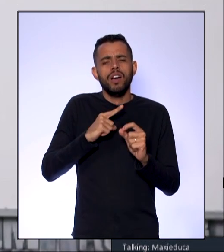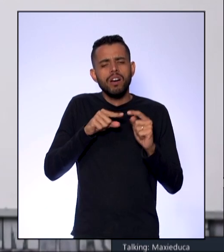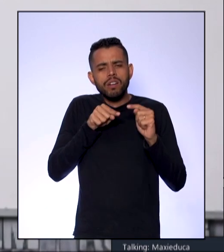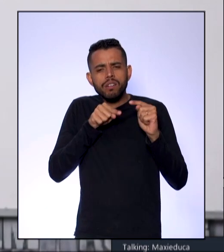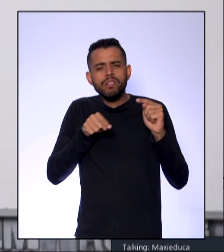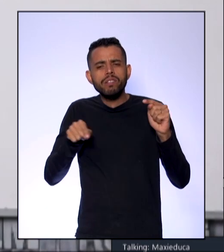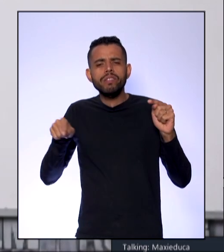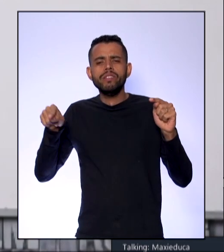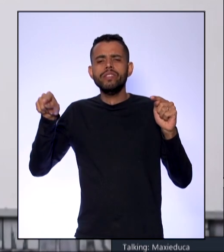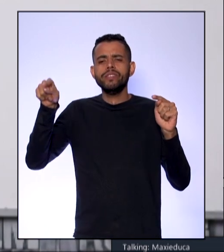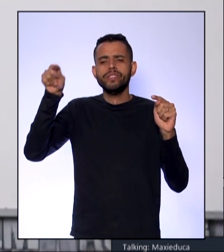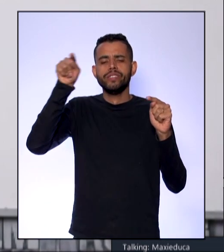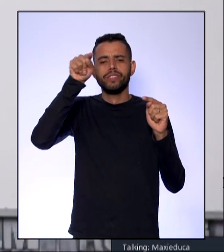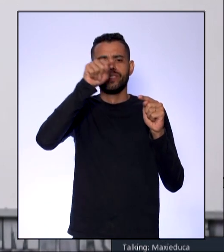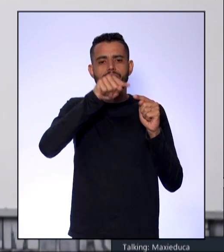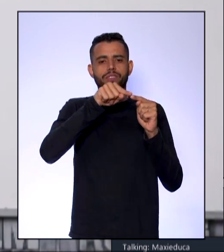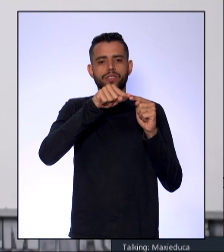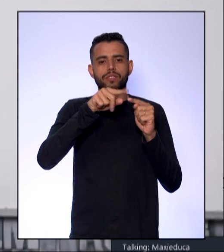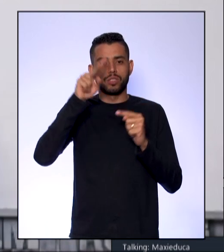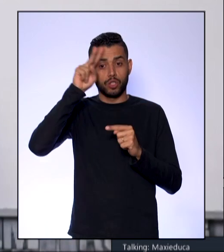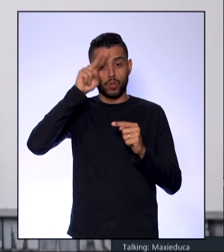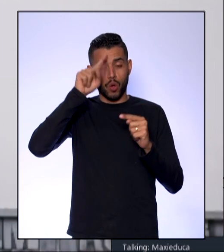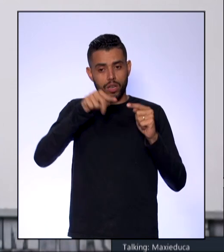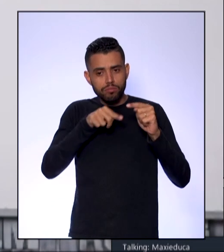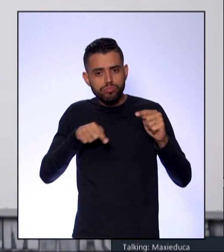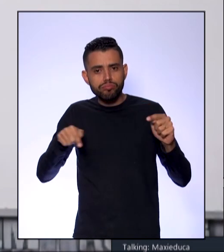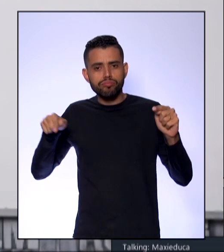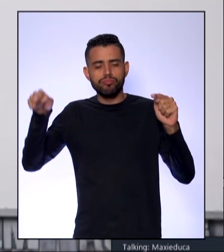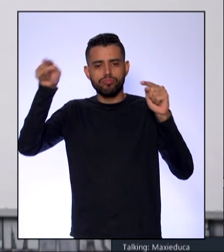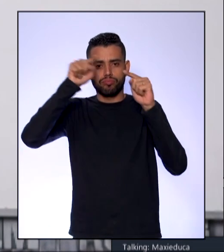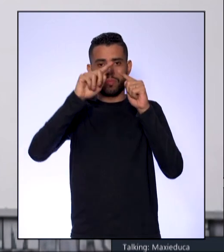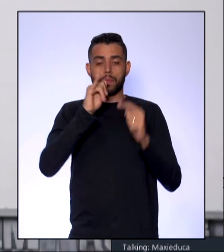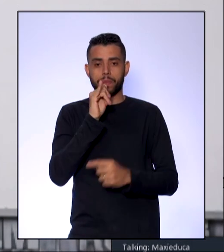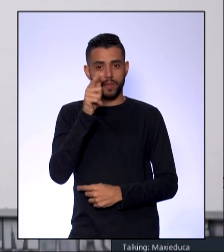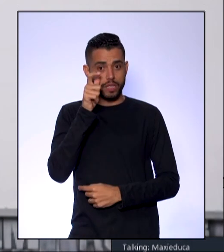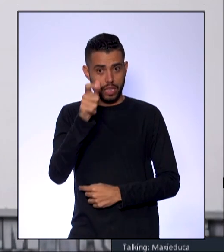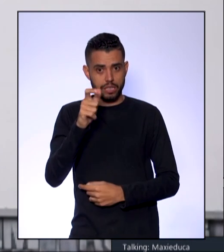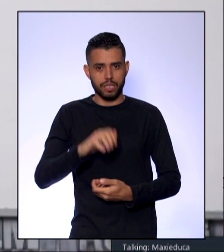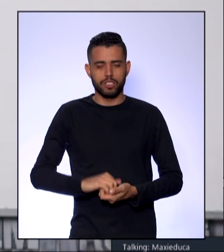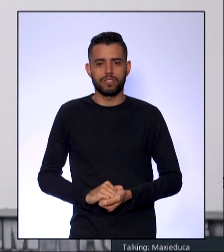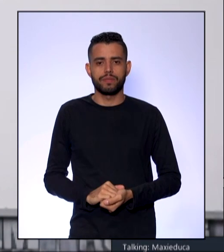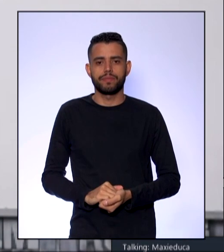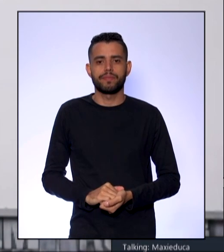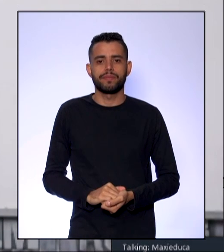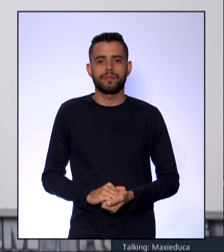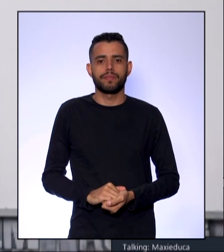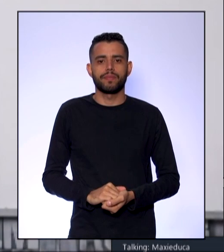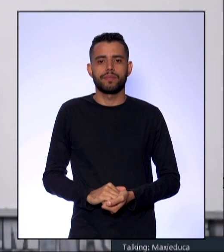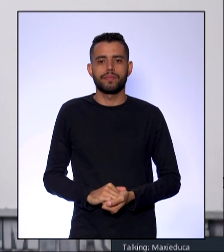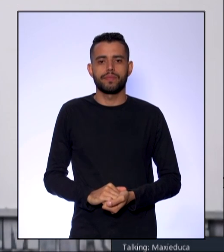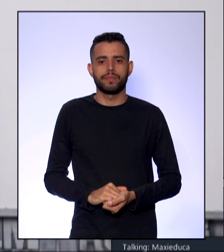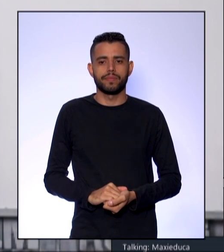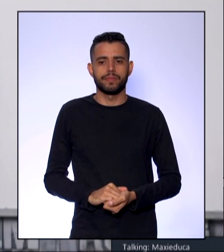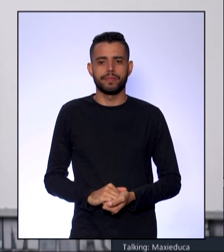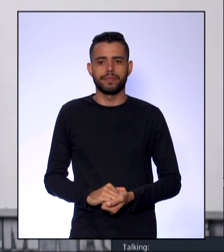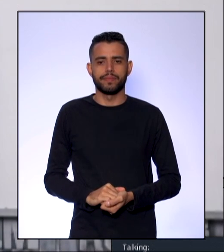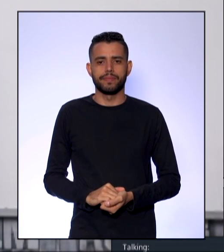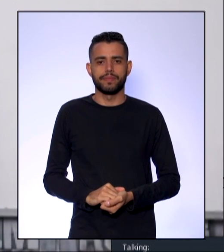arqueológico. Como assim, professor? Olha que interessante. Nós temos aqui um grande